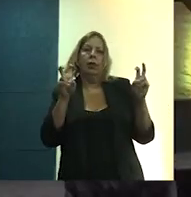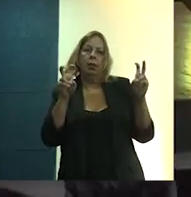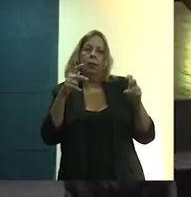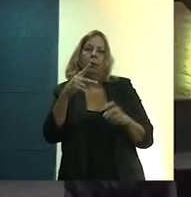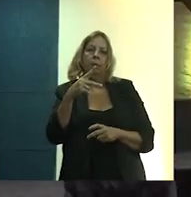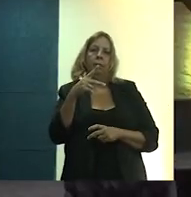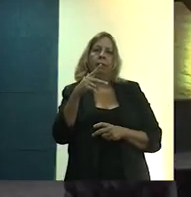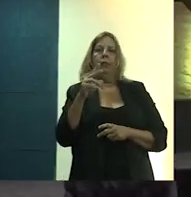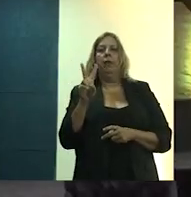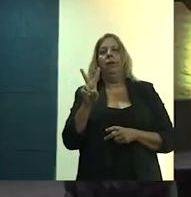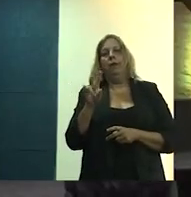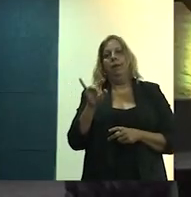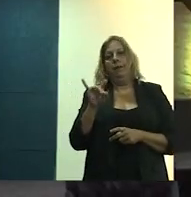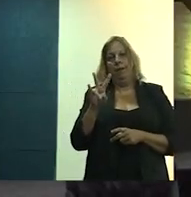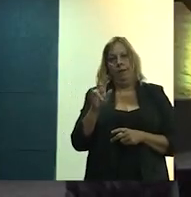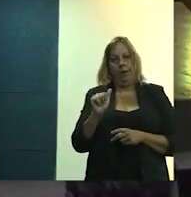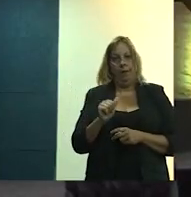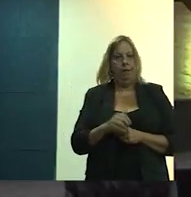viva